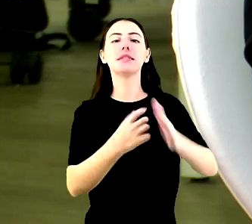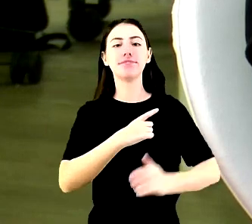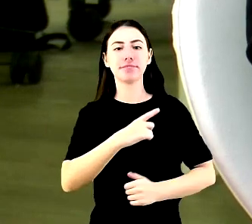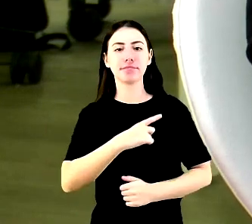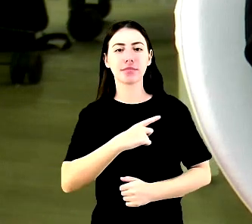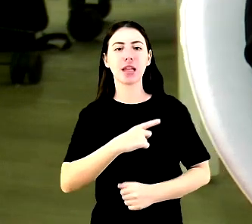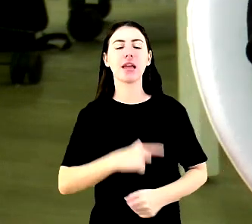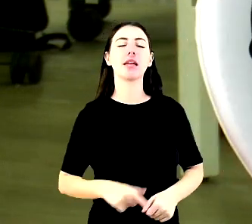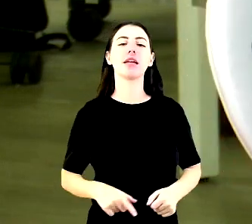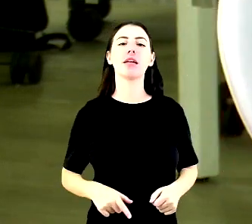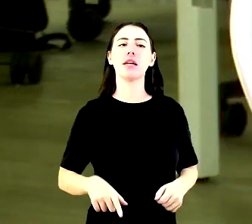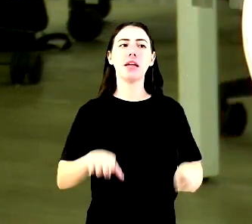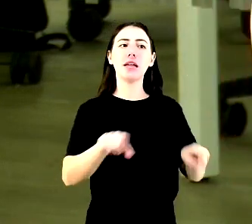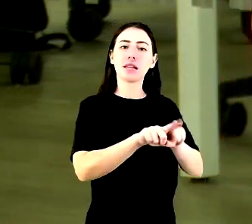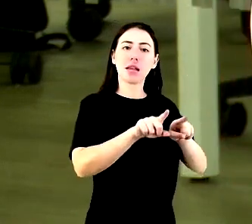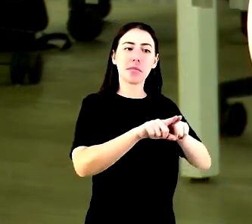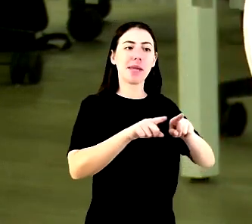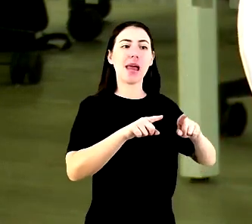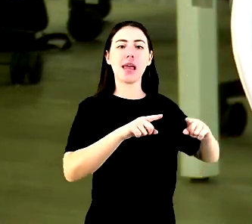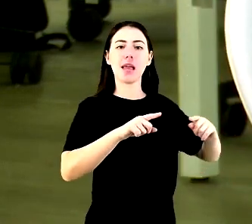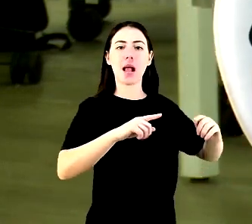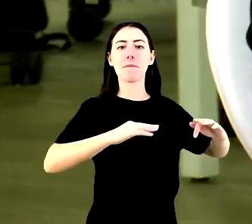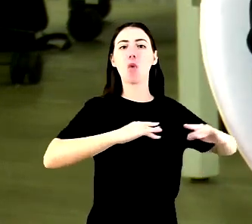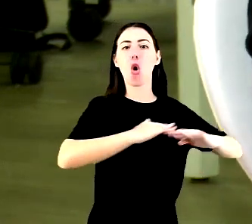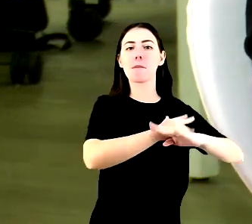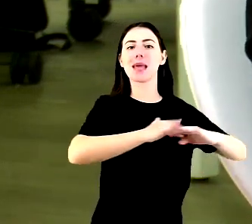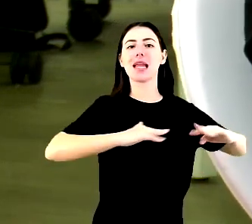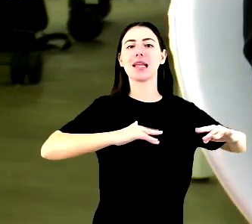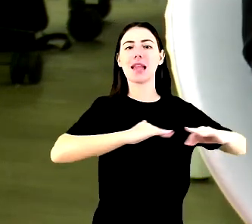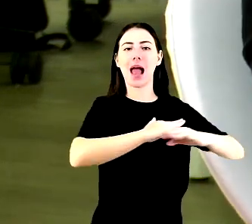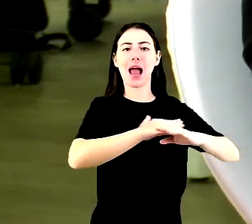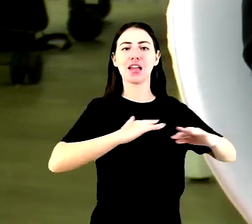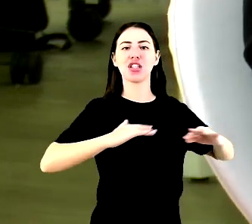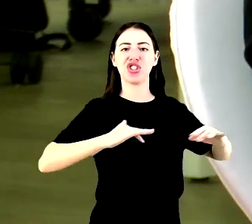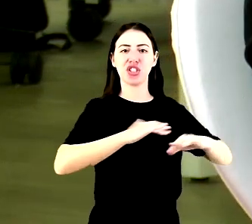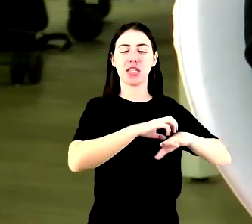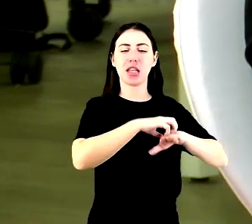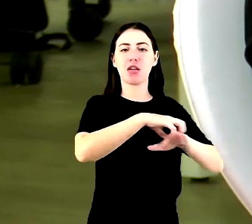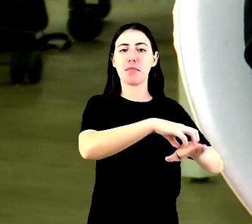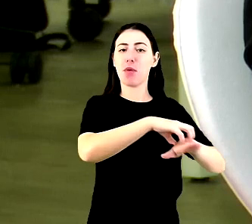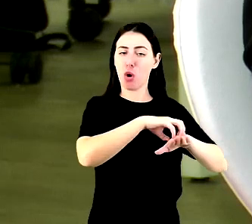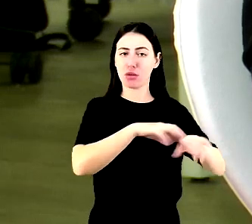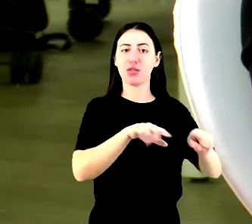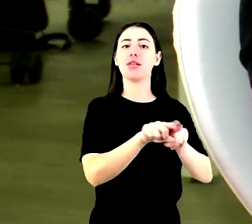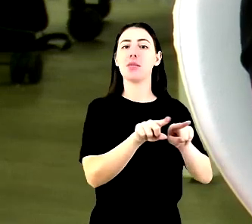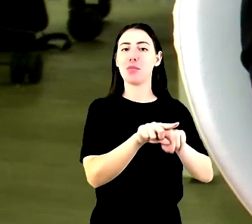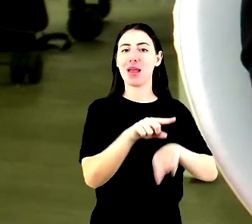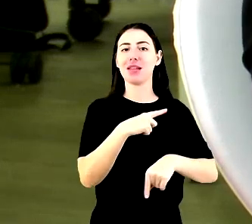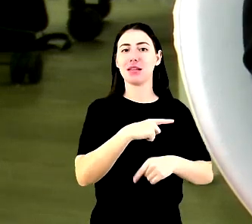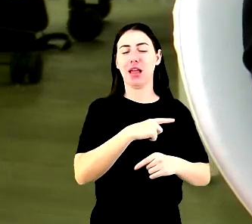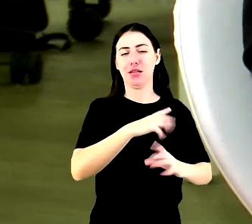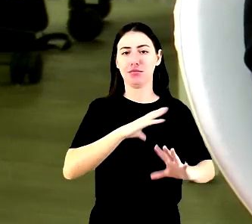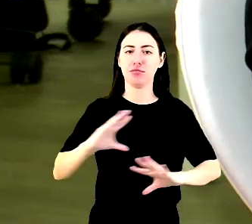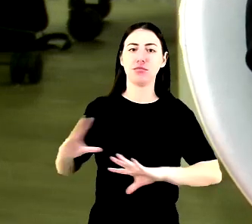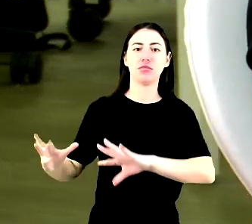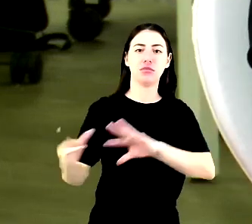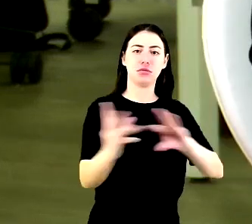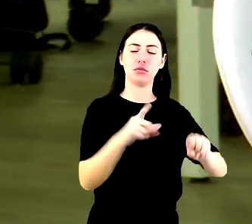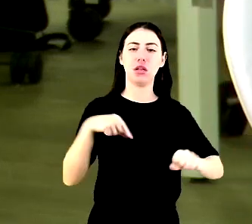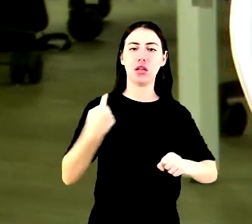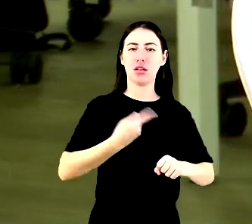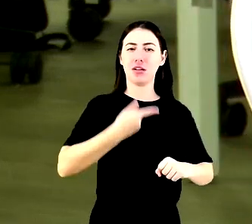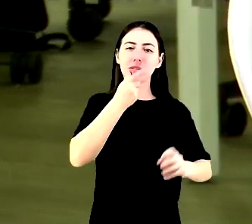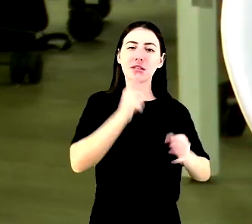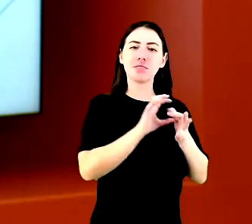matriz energética limpa que tem, eu acho que tem um grande potencial de competitividade para a gente gerar energia barata e sustentável para a